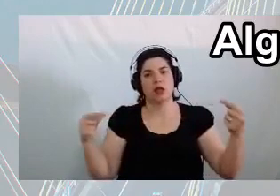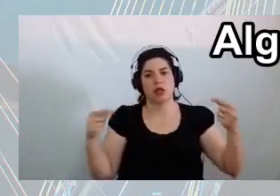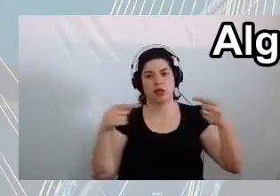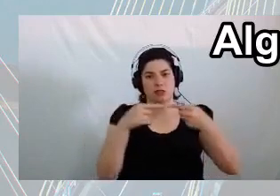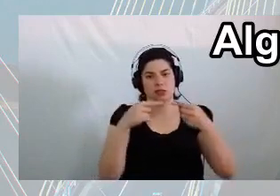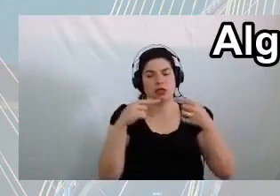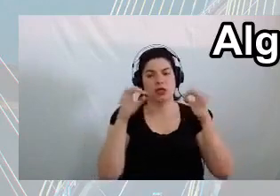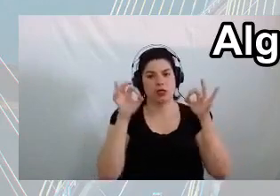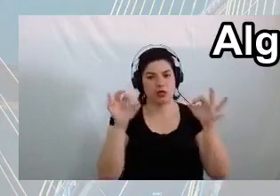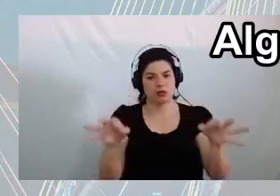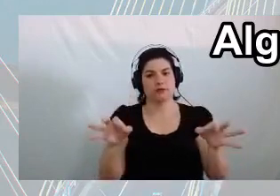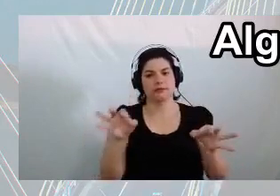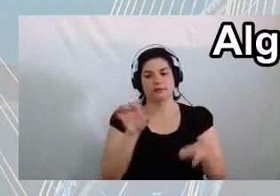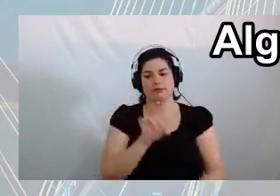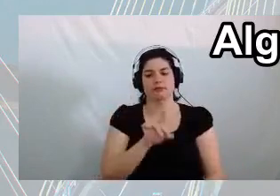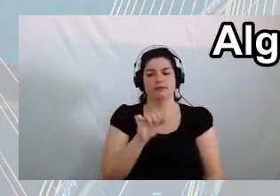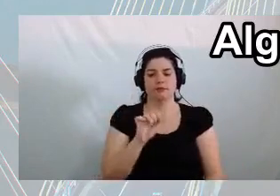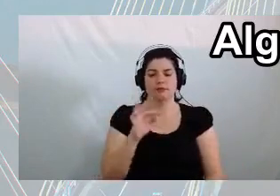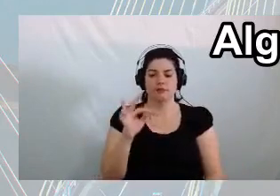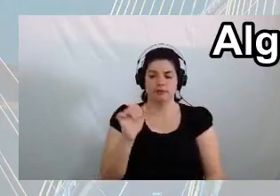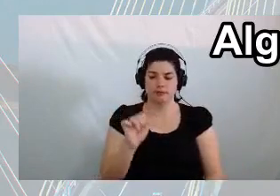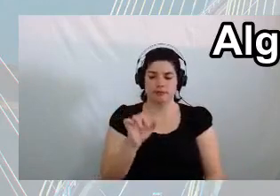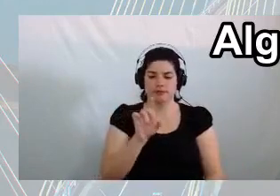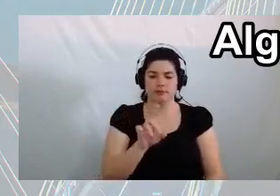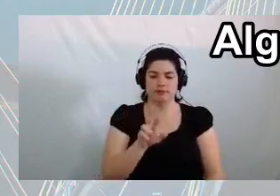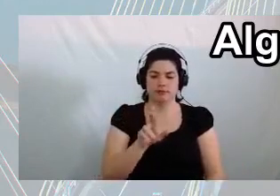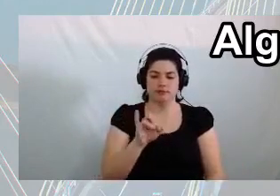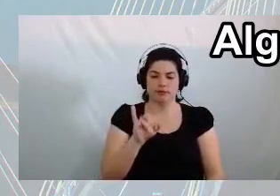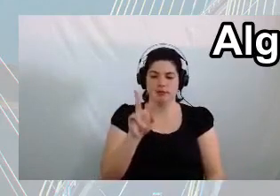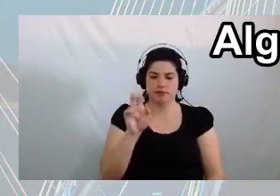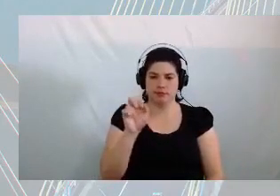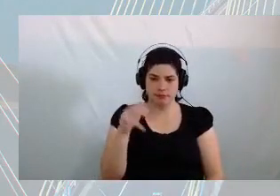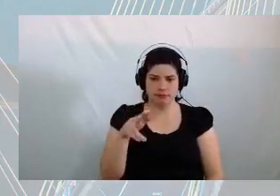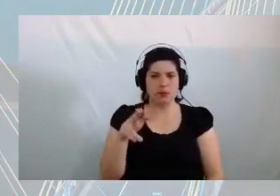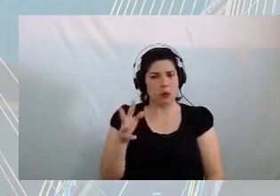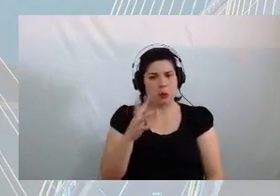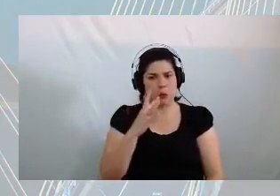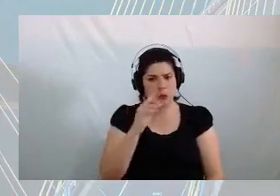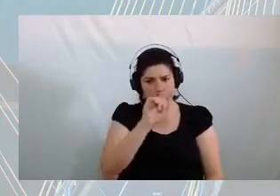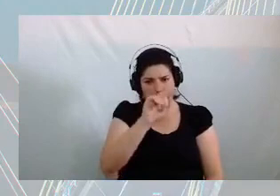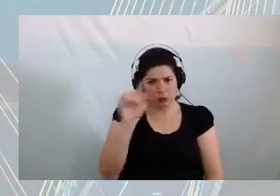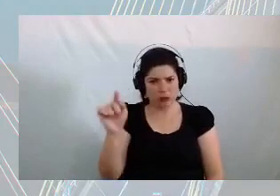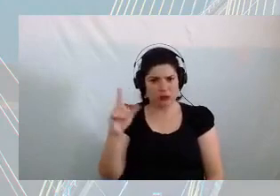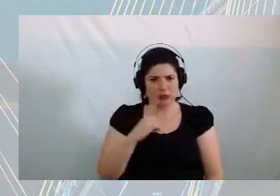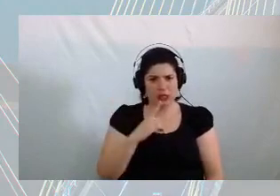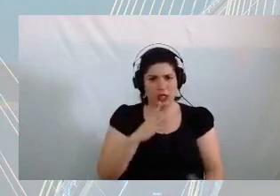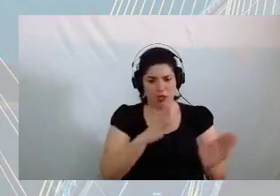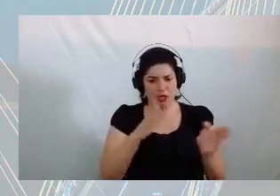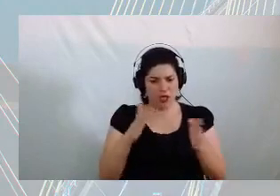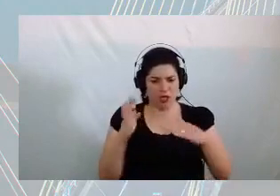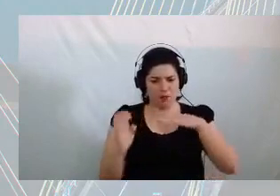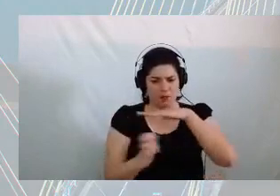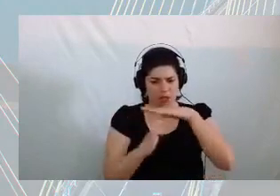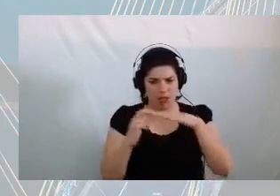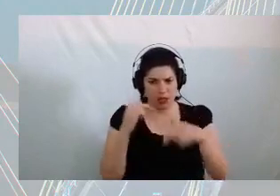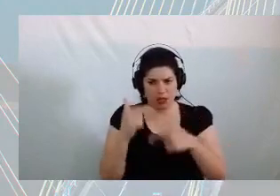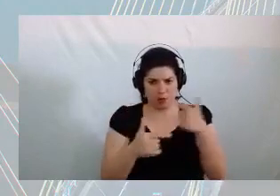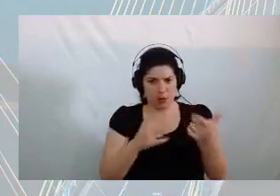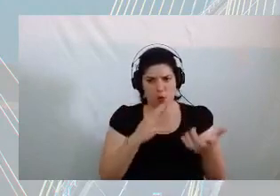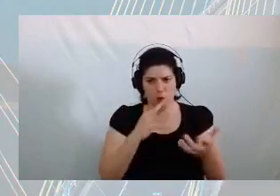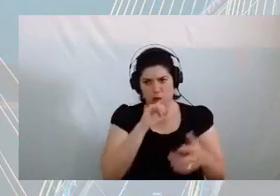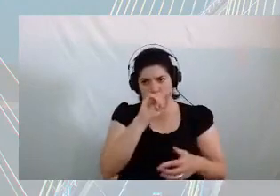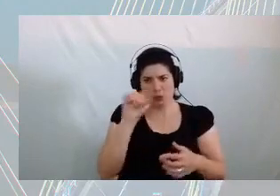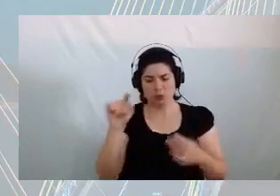organização data-driven, né? Alguém conhece uma organização que é completamente assim? Ou trabalha numa organização assim?